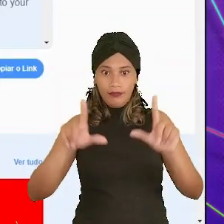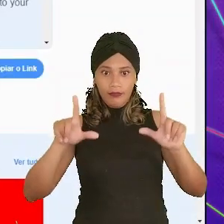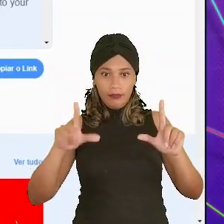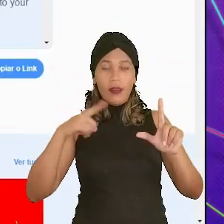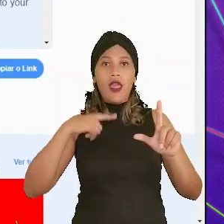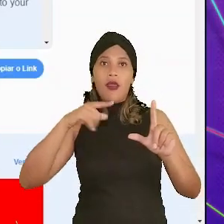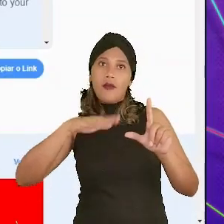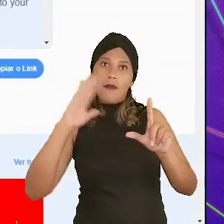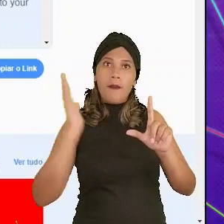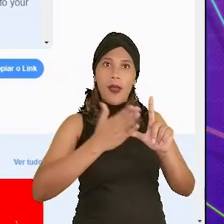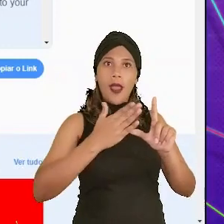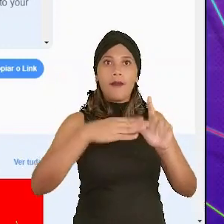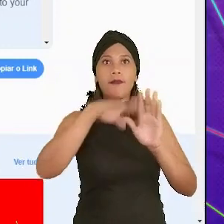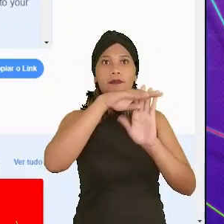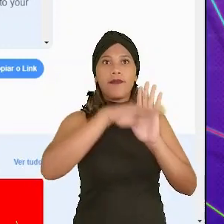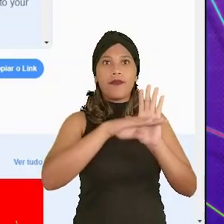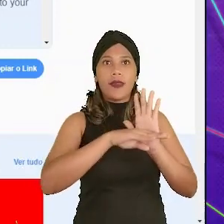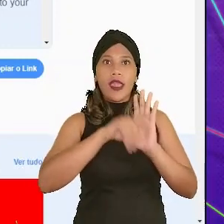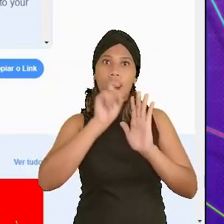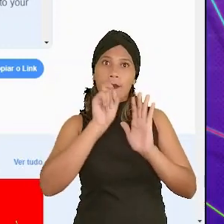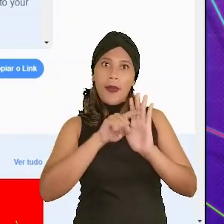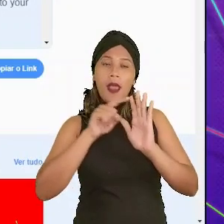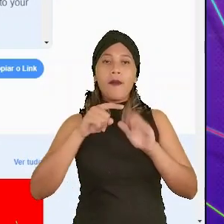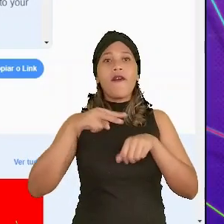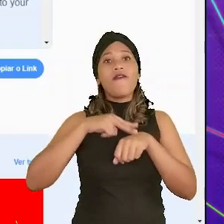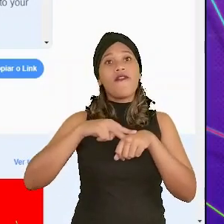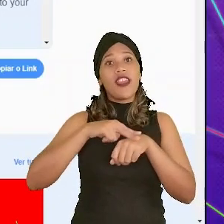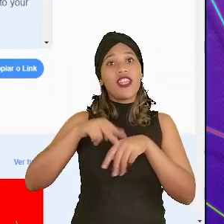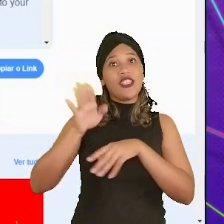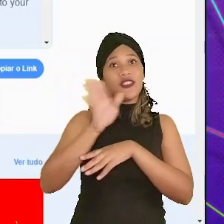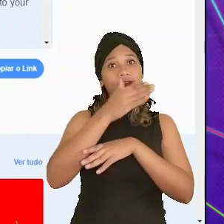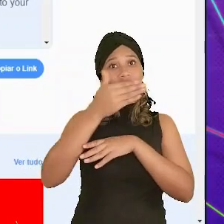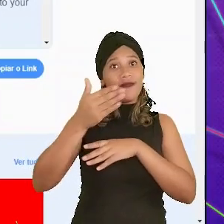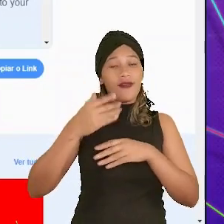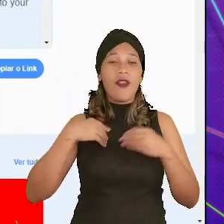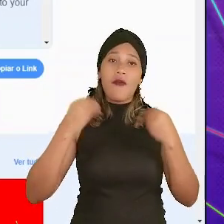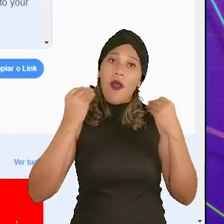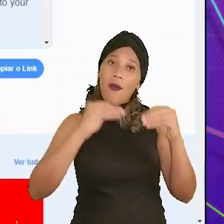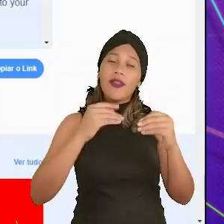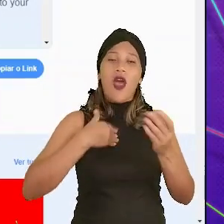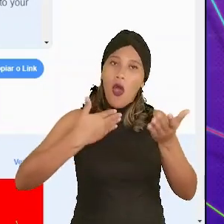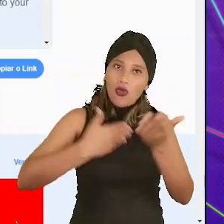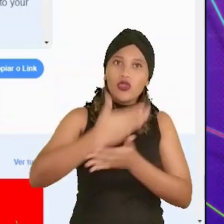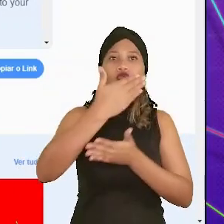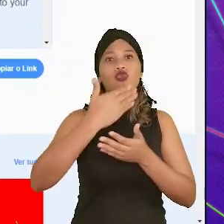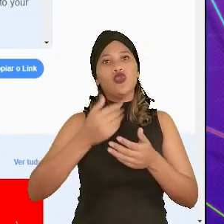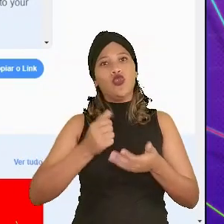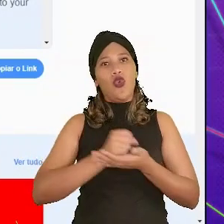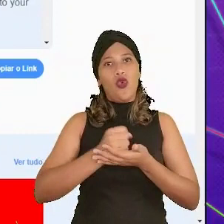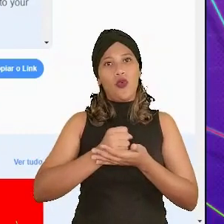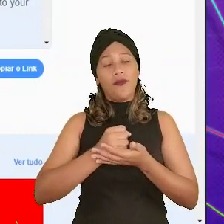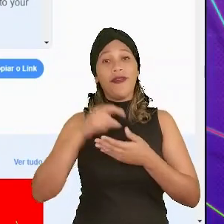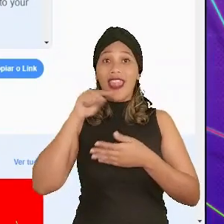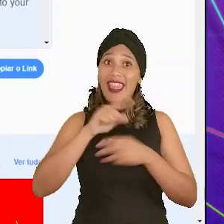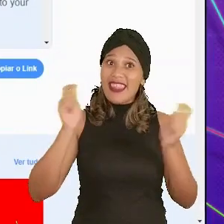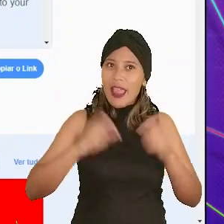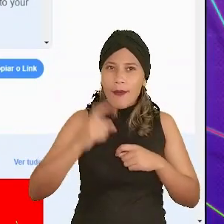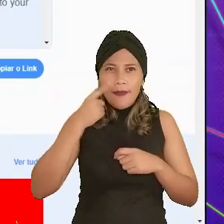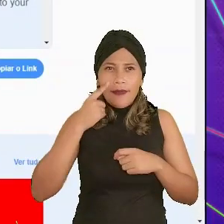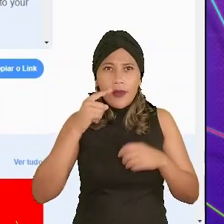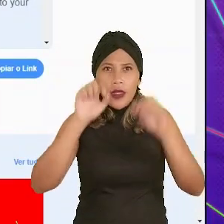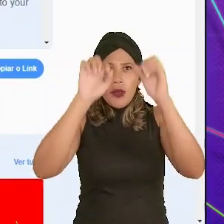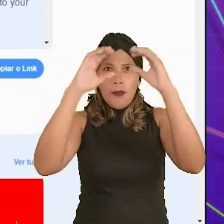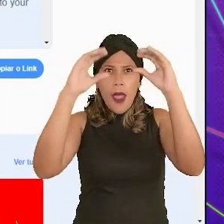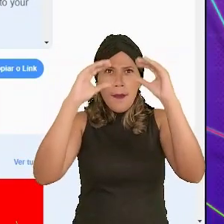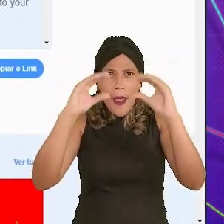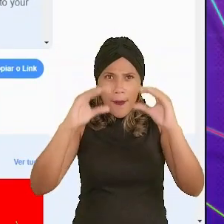tela, a gente é direcionado para uma página, onde clicando na bandeira verde, a gente inicia o funcionamento do jogo. Aqui, podemos ver